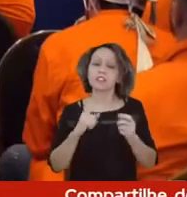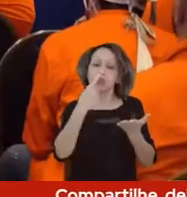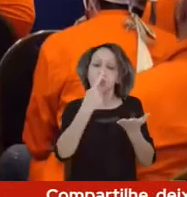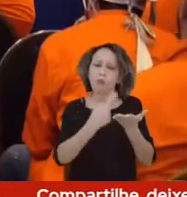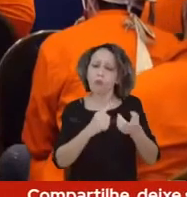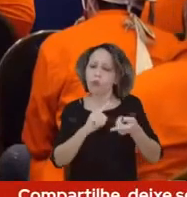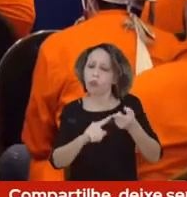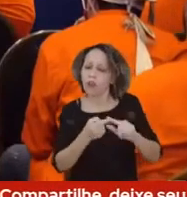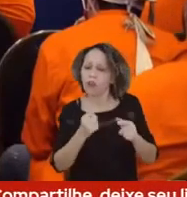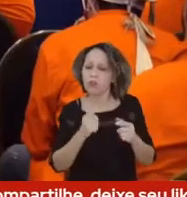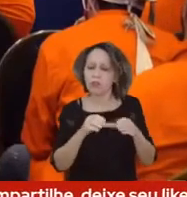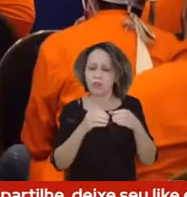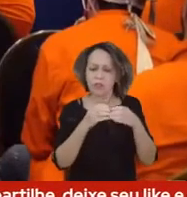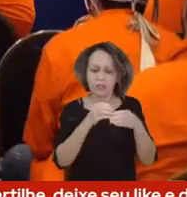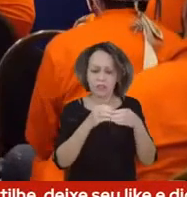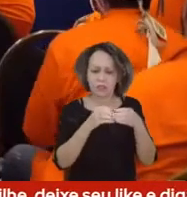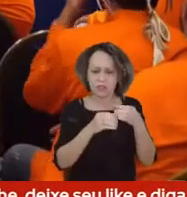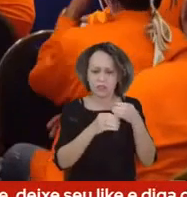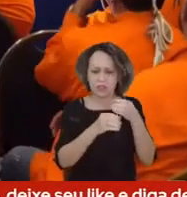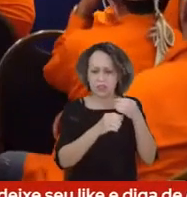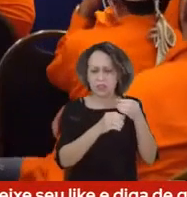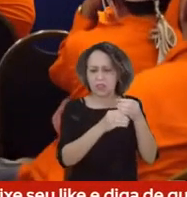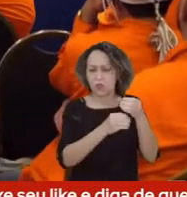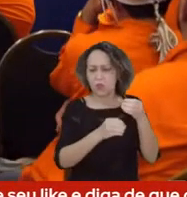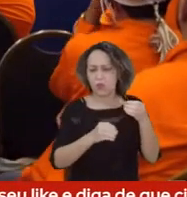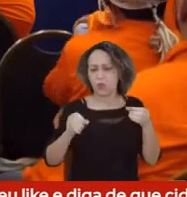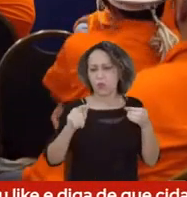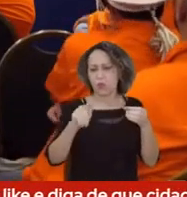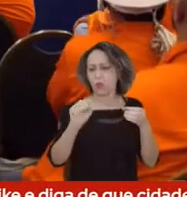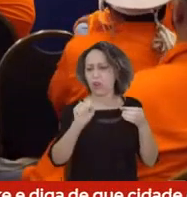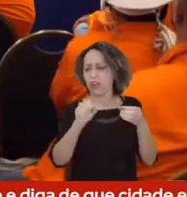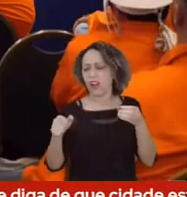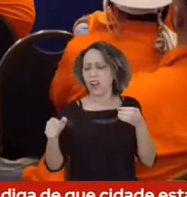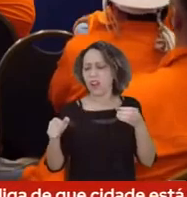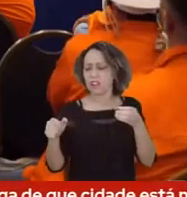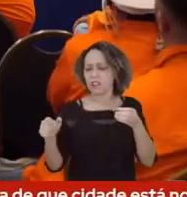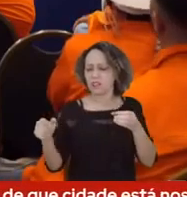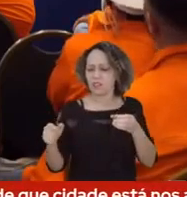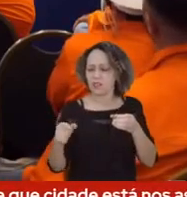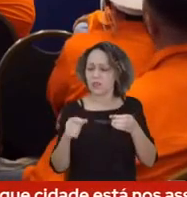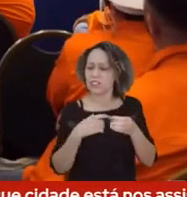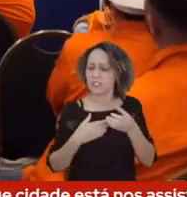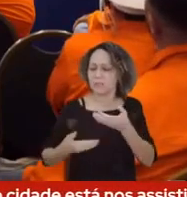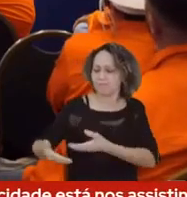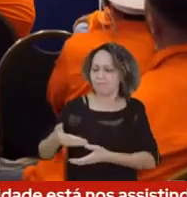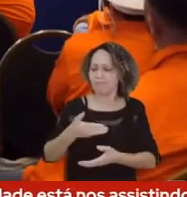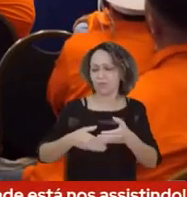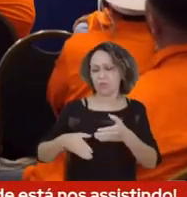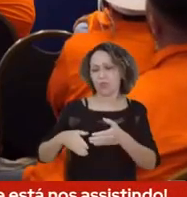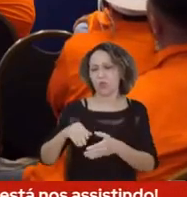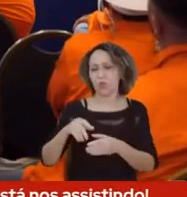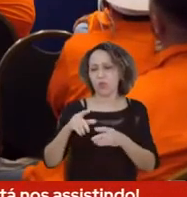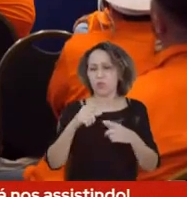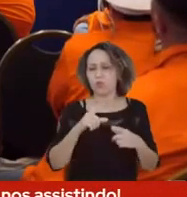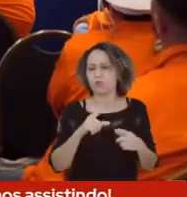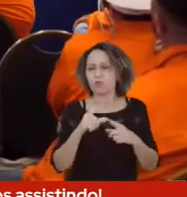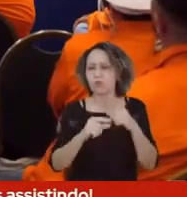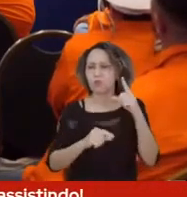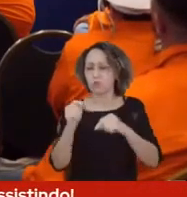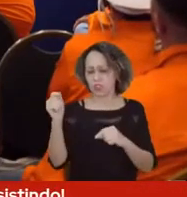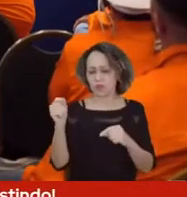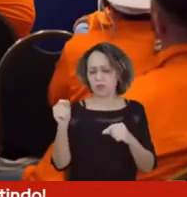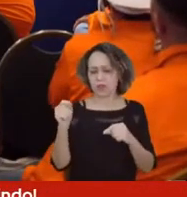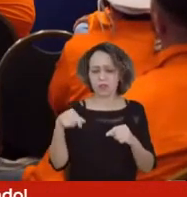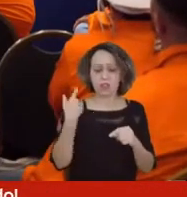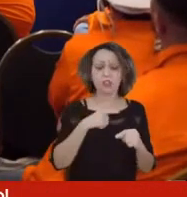o JBIC que ia financiar. E nós fizemos uma briga no governo para fazer com os chineses. Porque a gente achava que a parceria